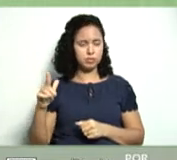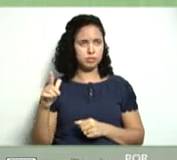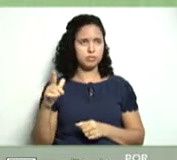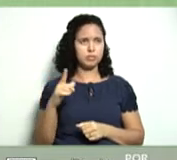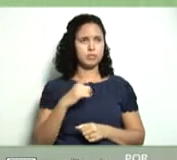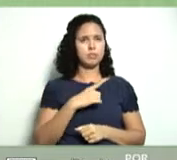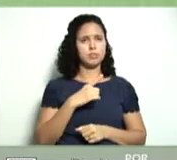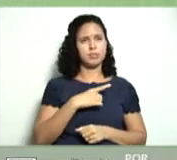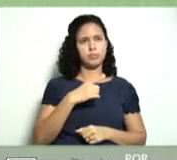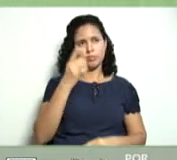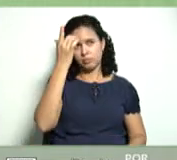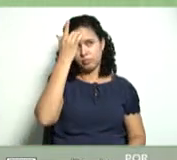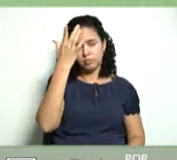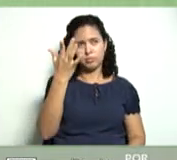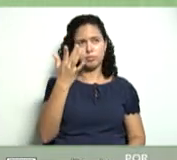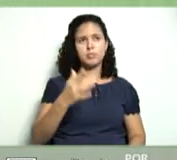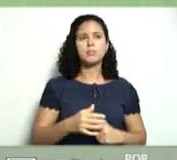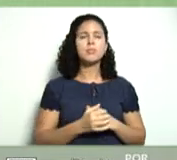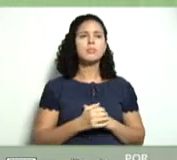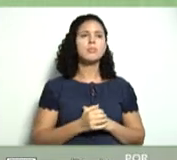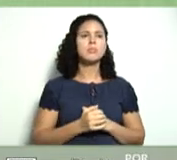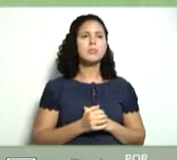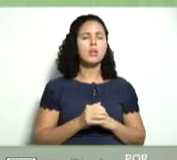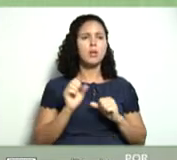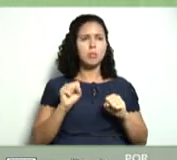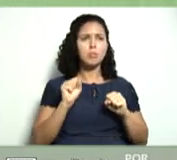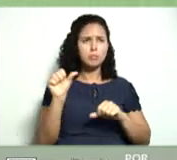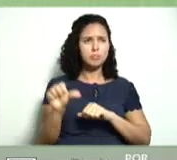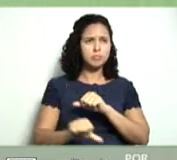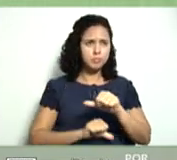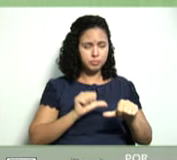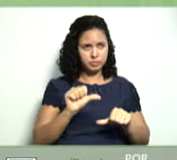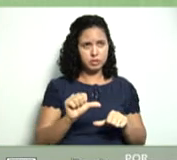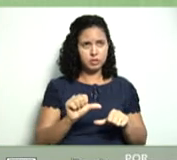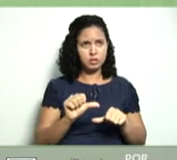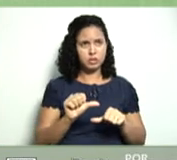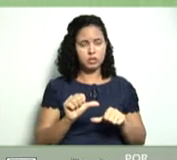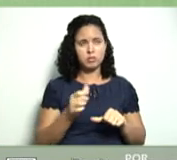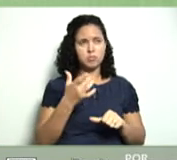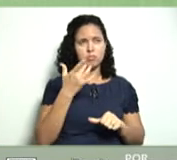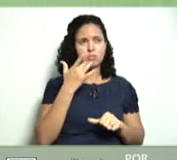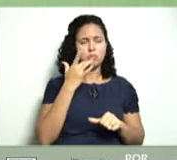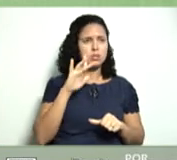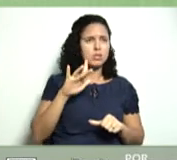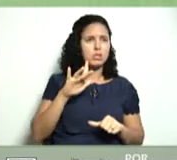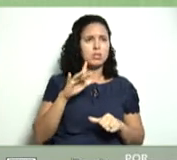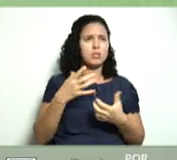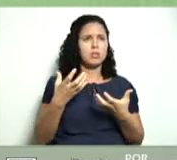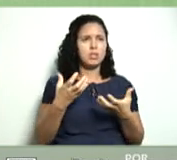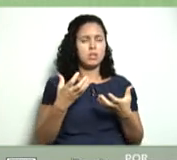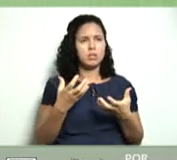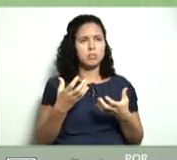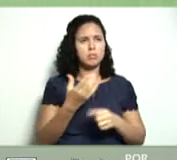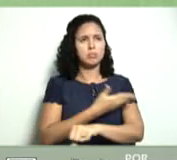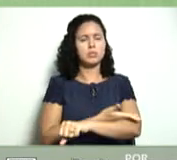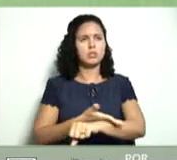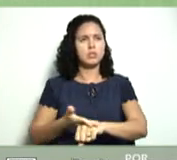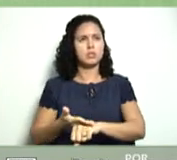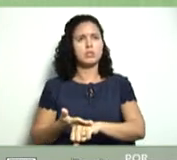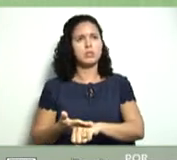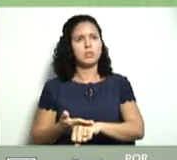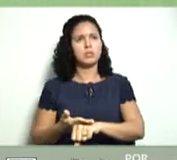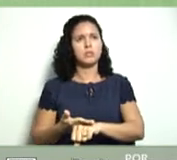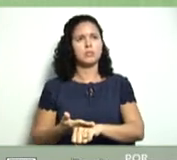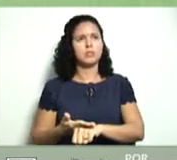fácil não só você pode mudar essa população não quero ela tracejado quero ela em branco você